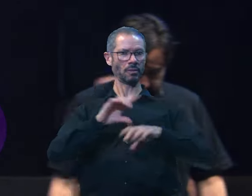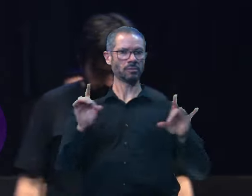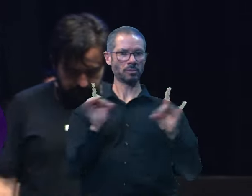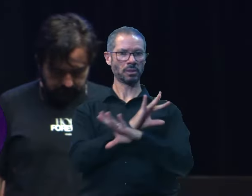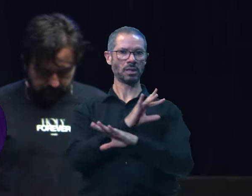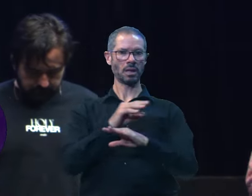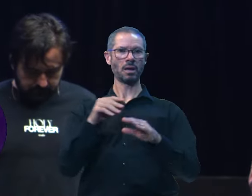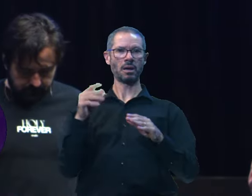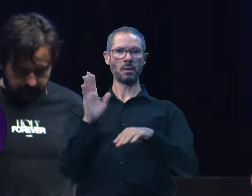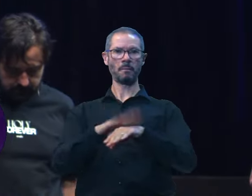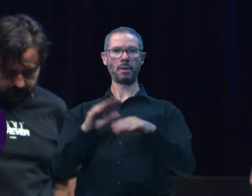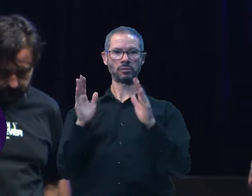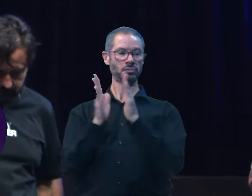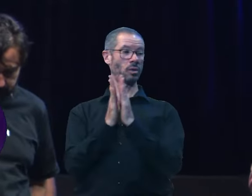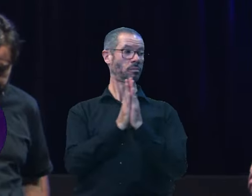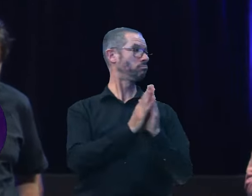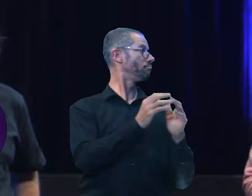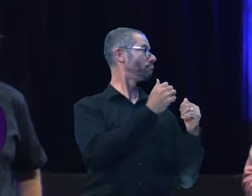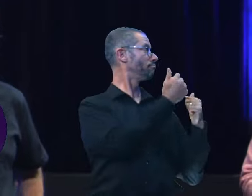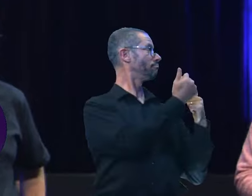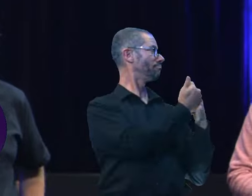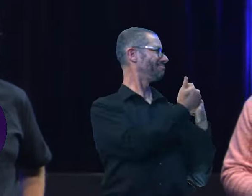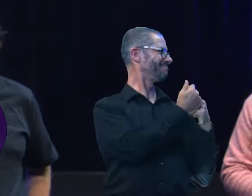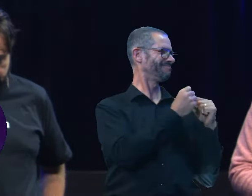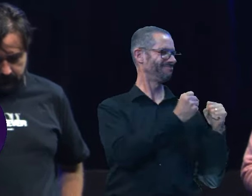fazer mais uma oração.